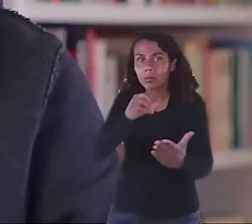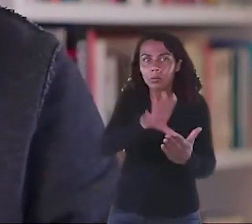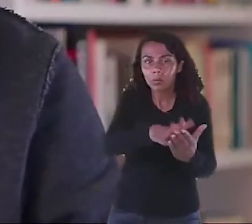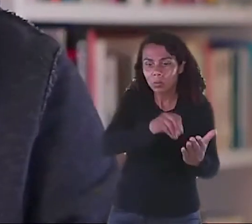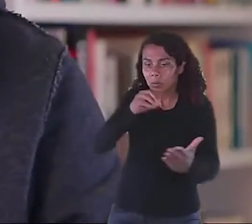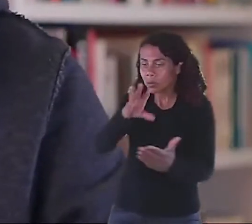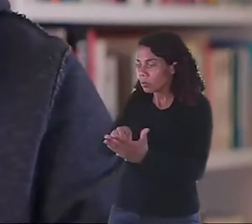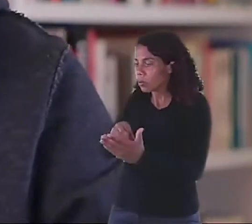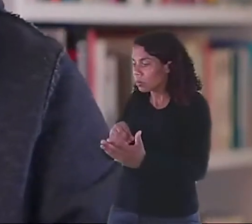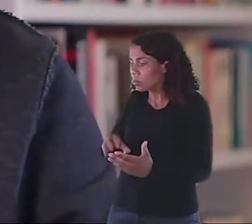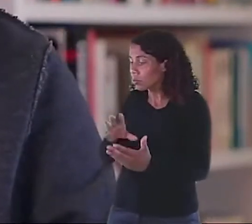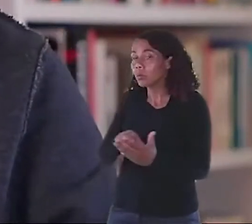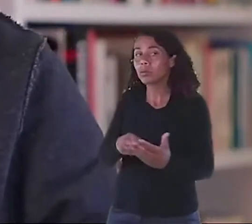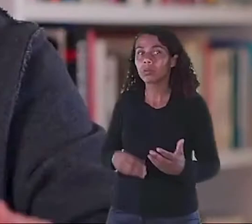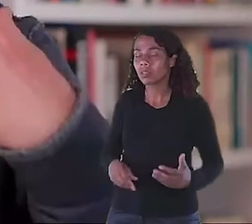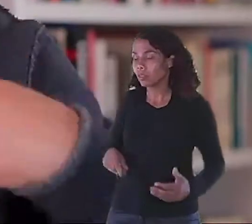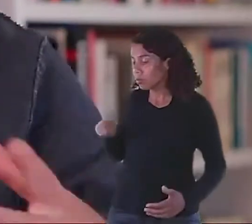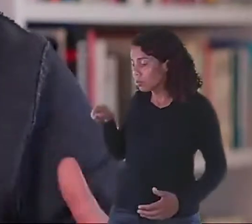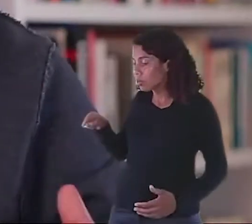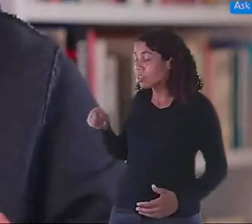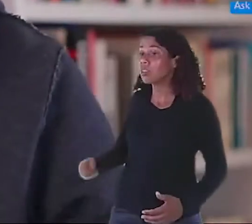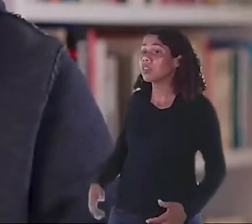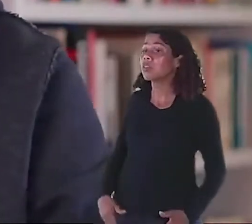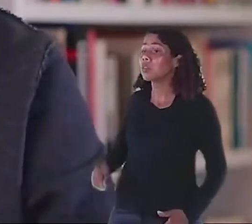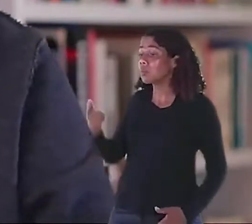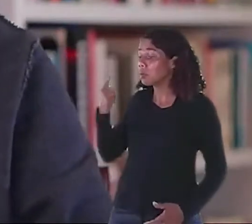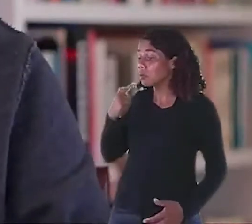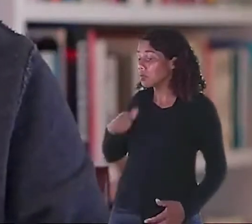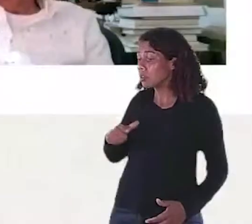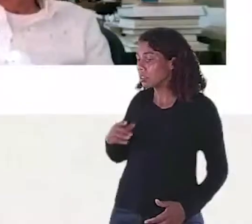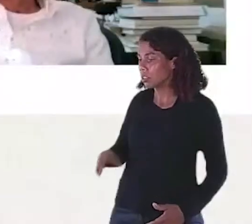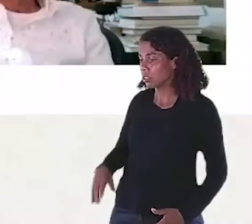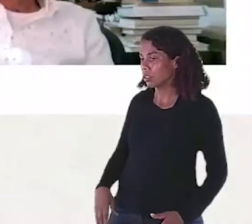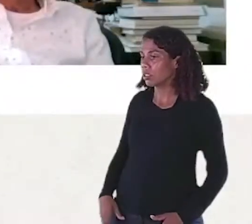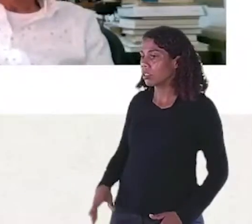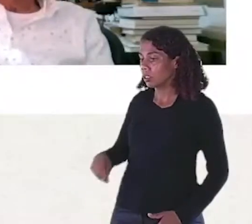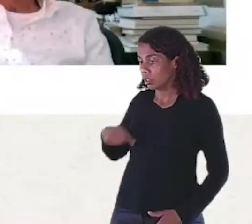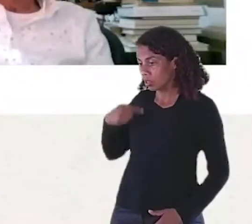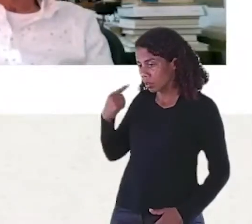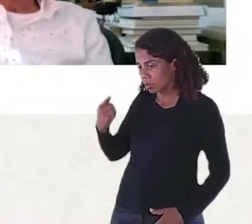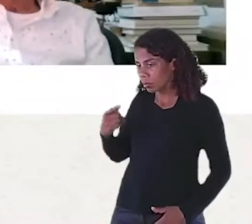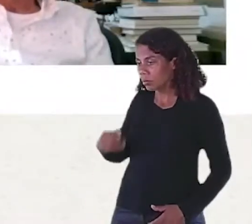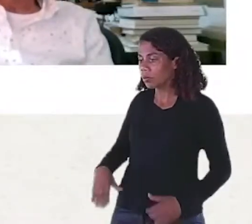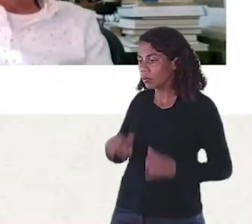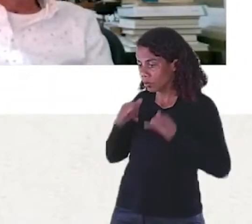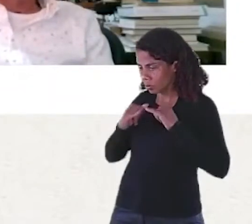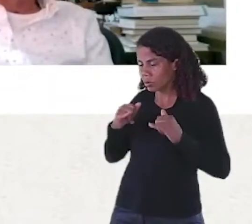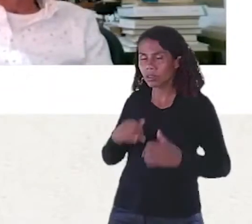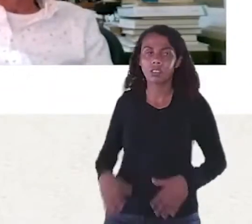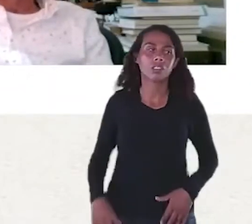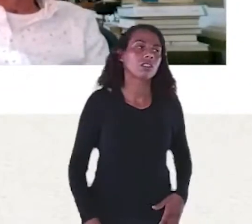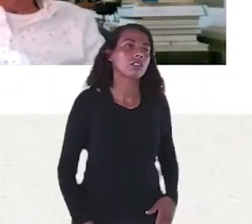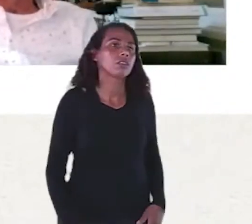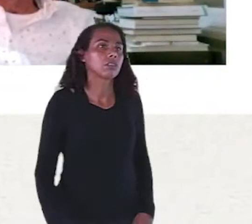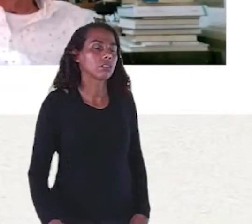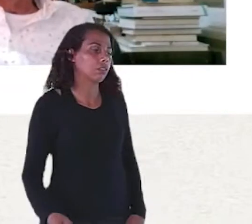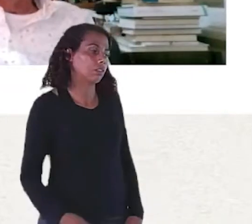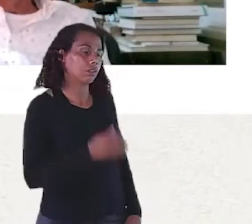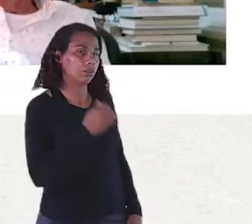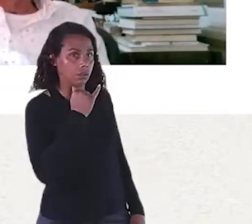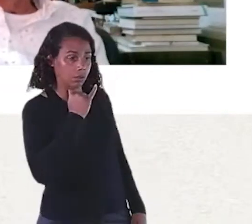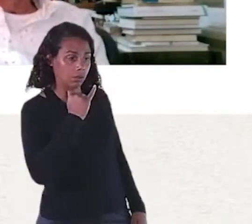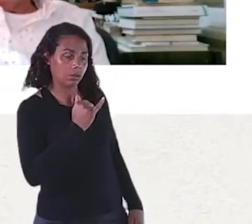meio indigenamente passasse para a pessoa. Olha, se eu sei alguma coisa que eu pudesse